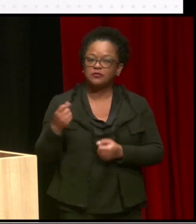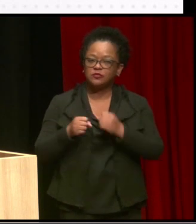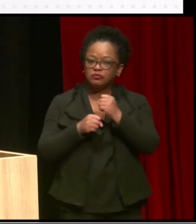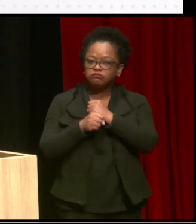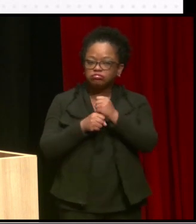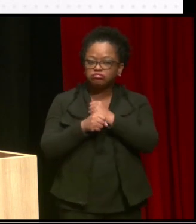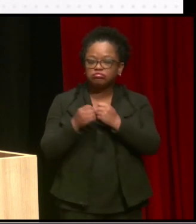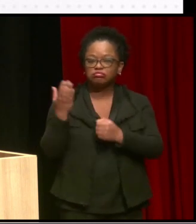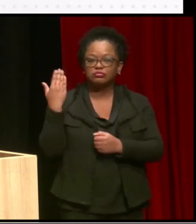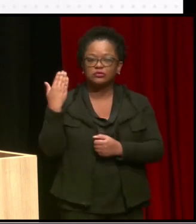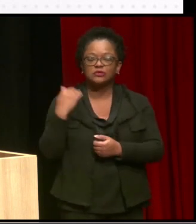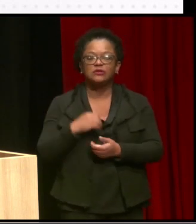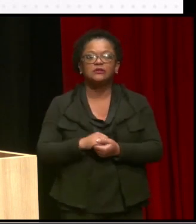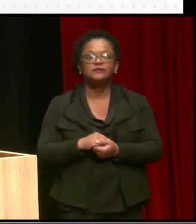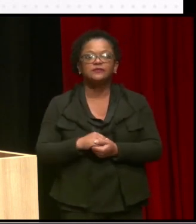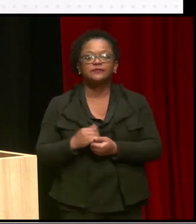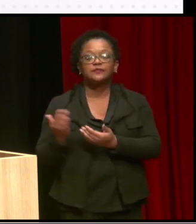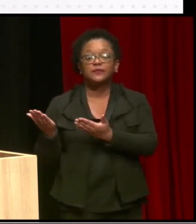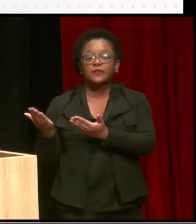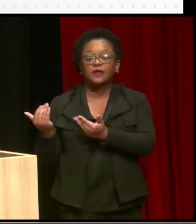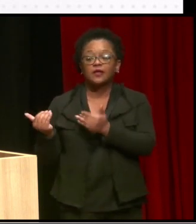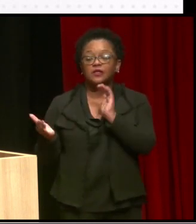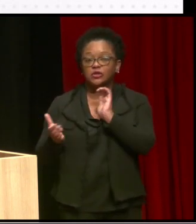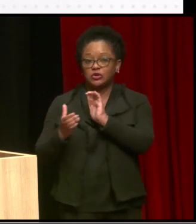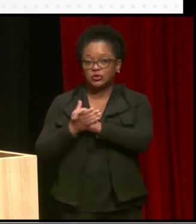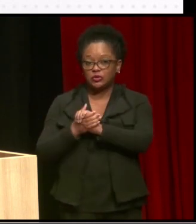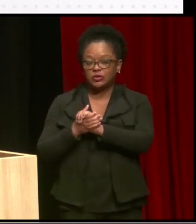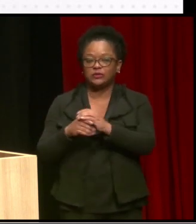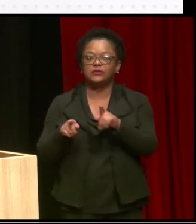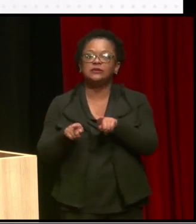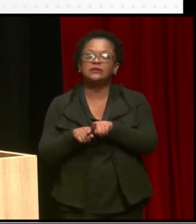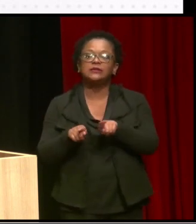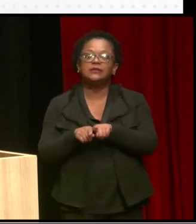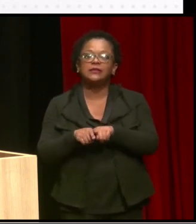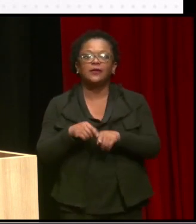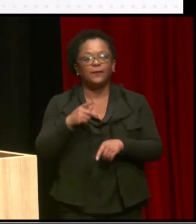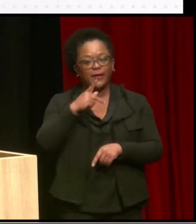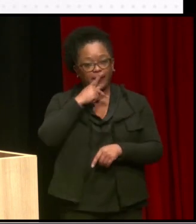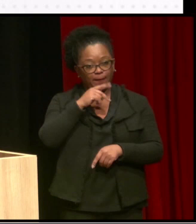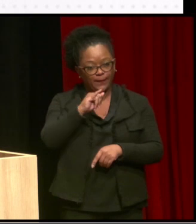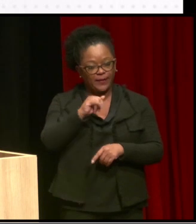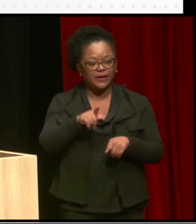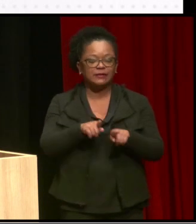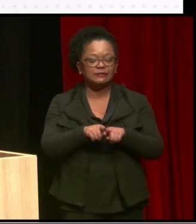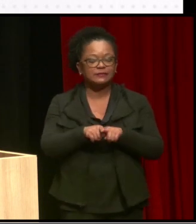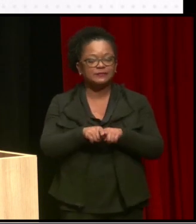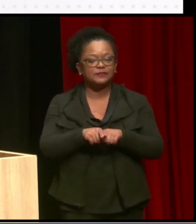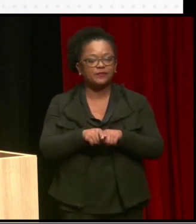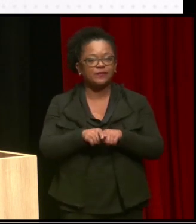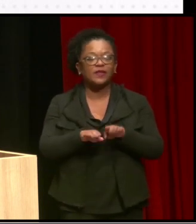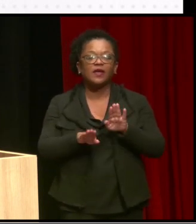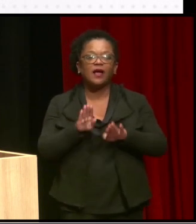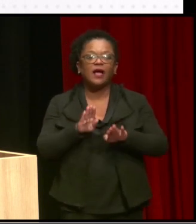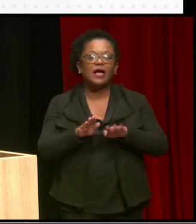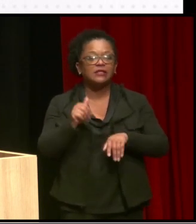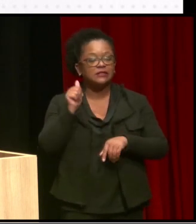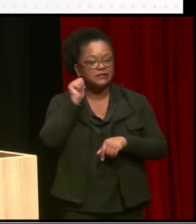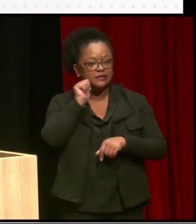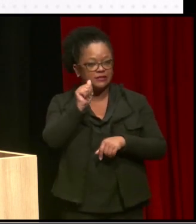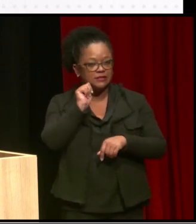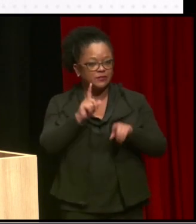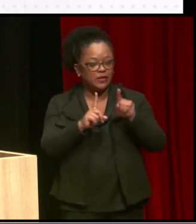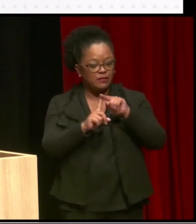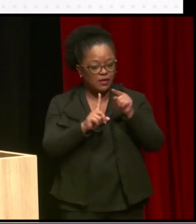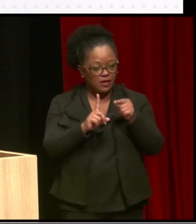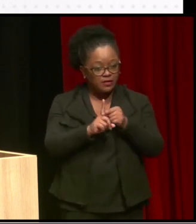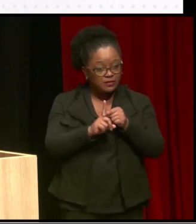casais jovens aqui, eu também sou pai, geralmente quando a sua esposa está grávida, você tem um sonho assim do